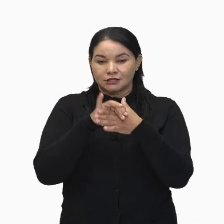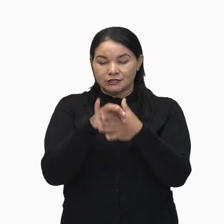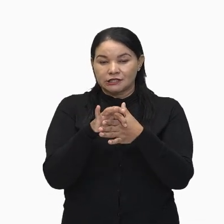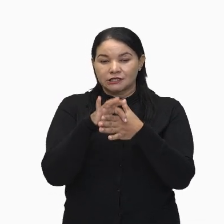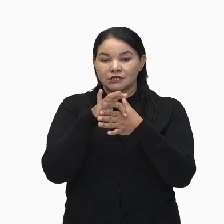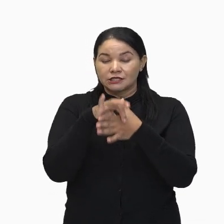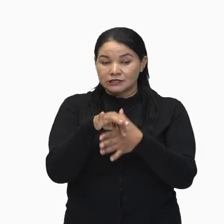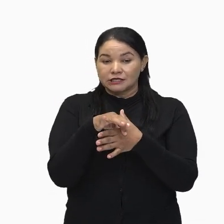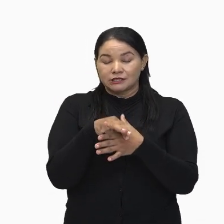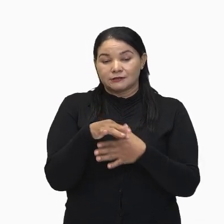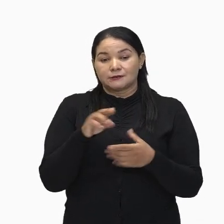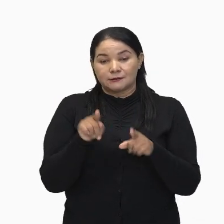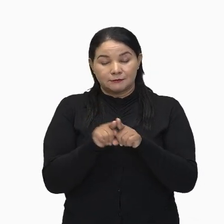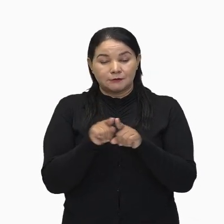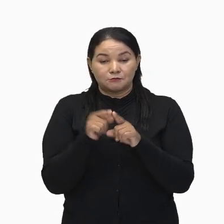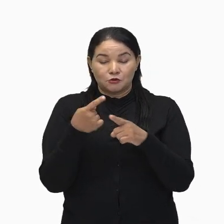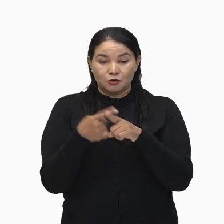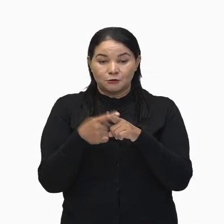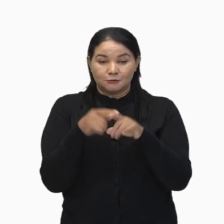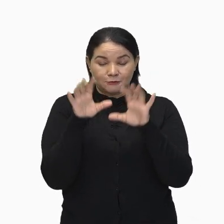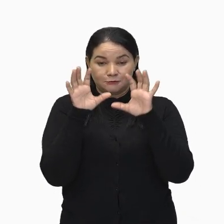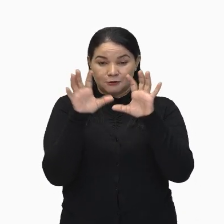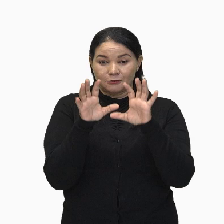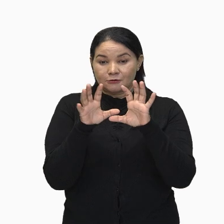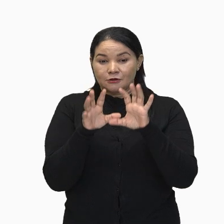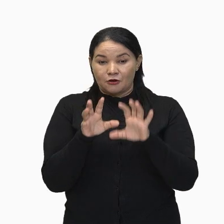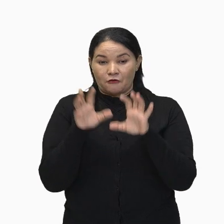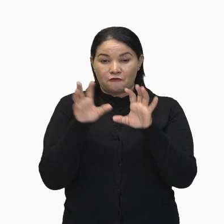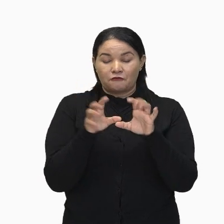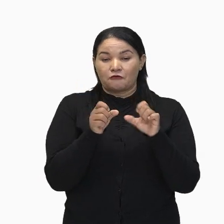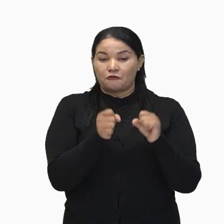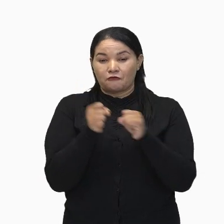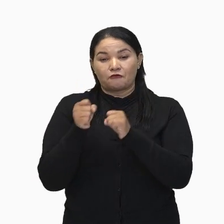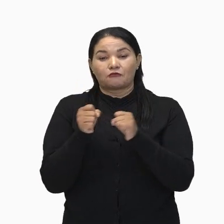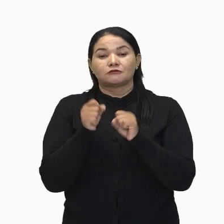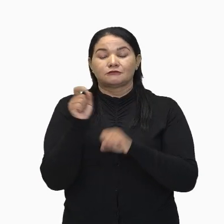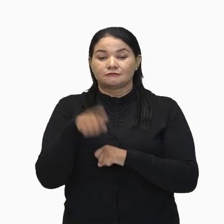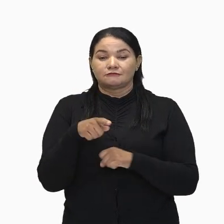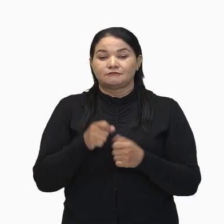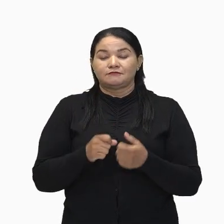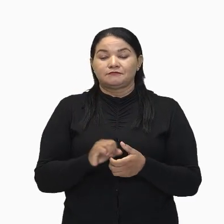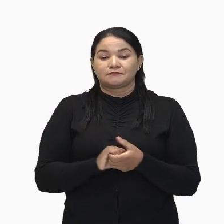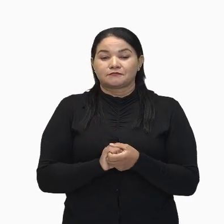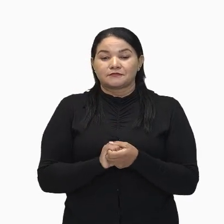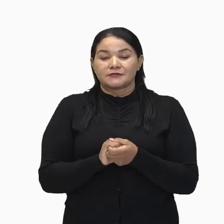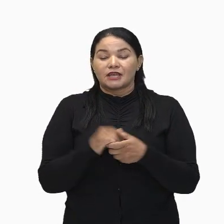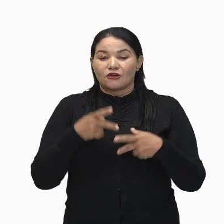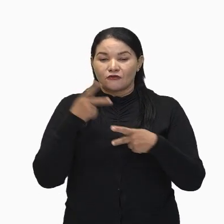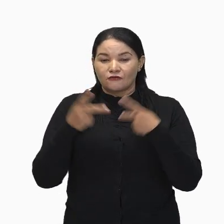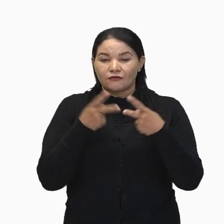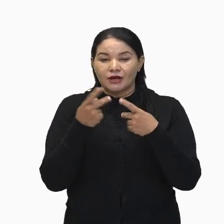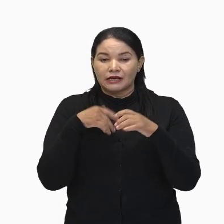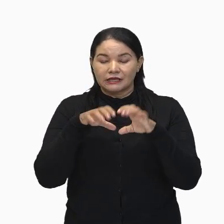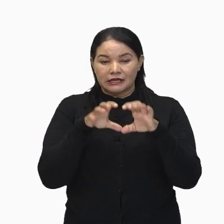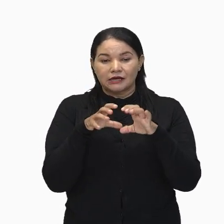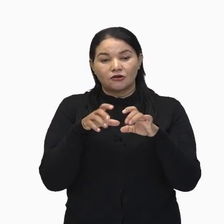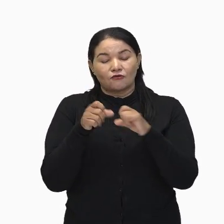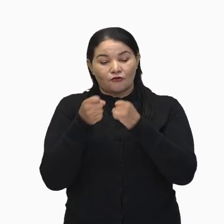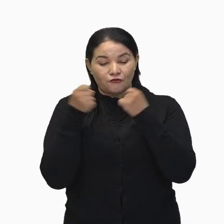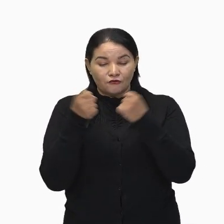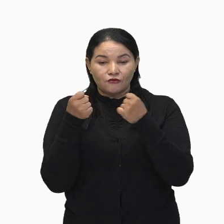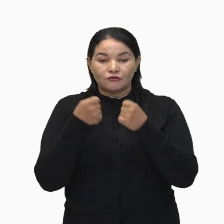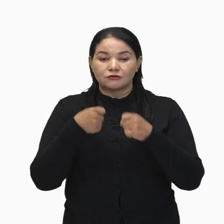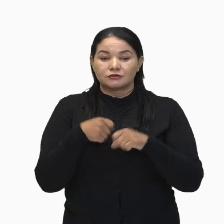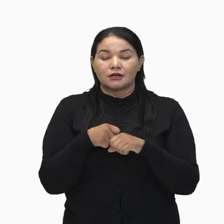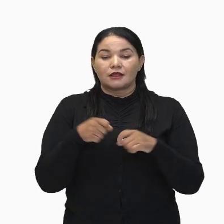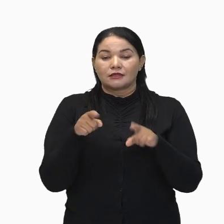traz essa potência. Então, quando falamos da dança do dragão, também estamos falando dessa força e,